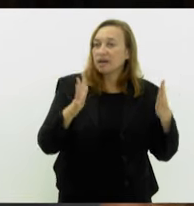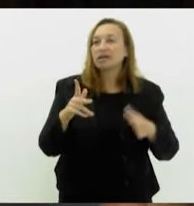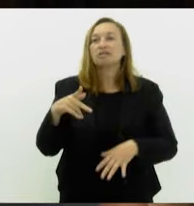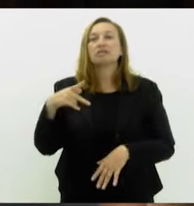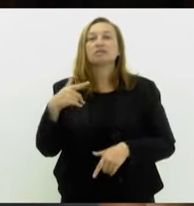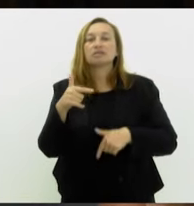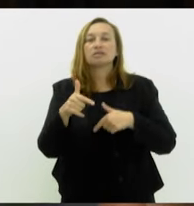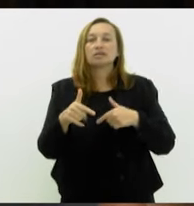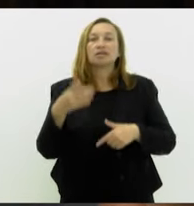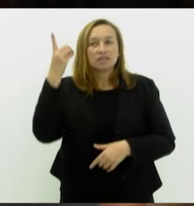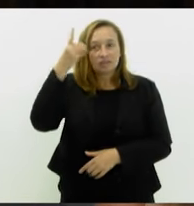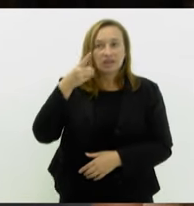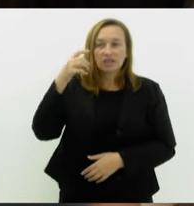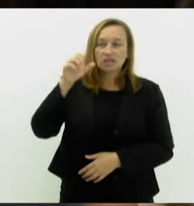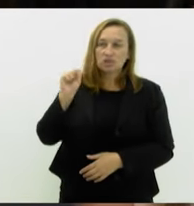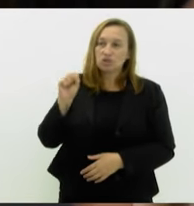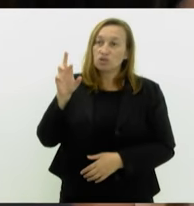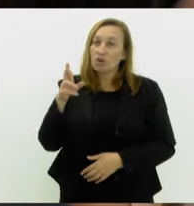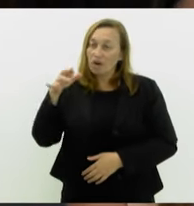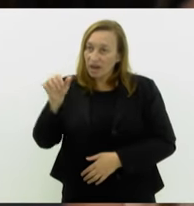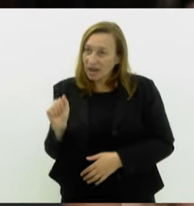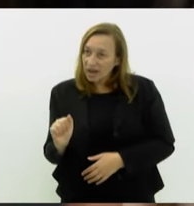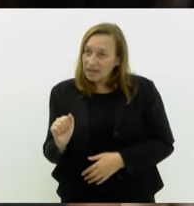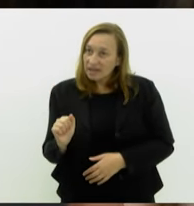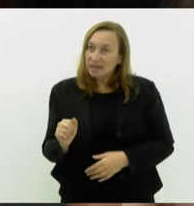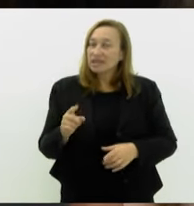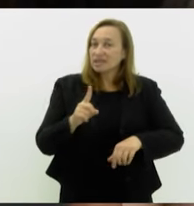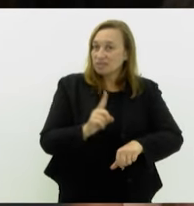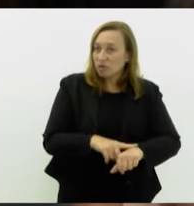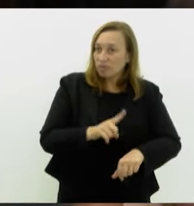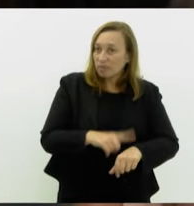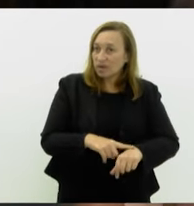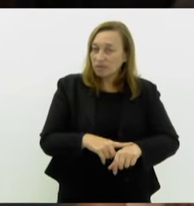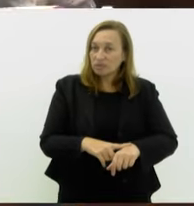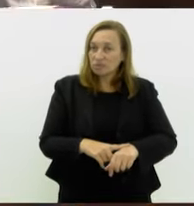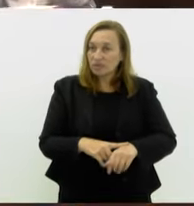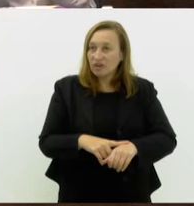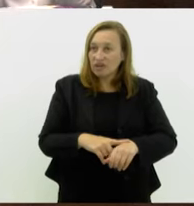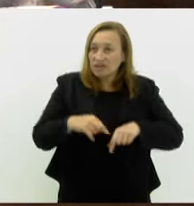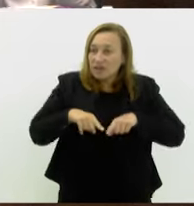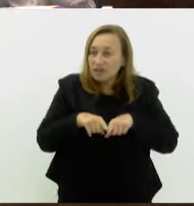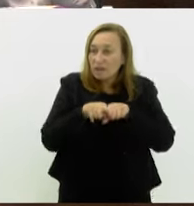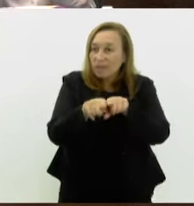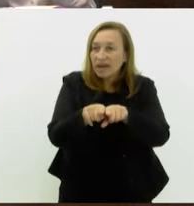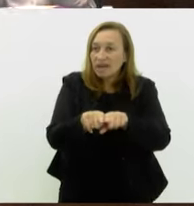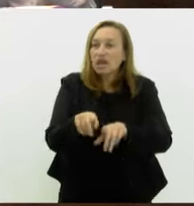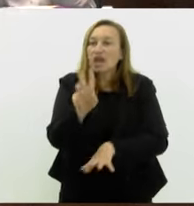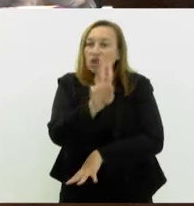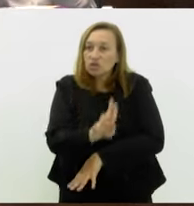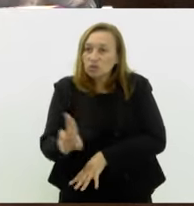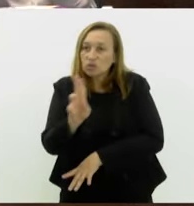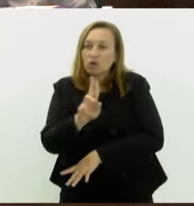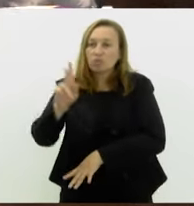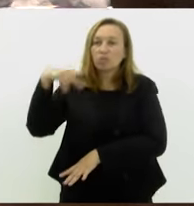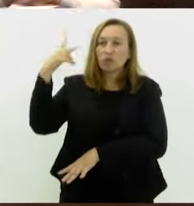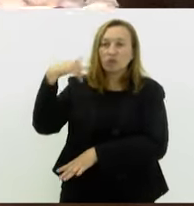Soraia que nesse momento faz essa cruzada Nacional em nome da procuradoria para construir essa